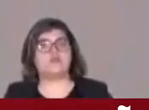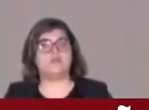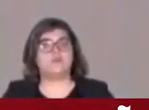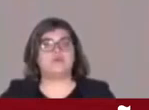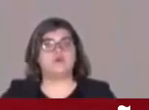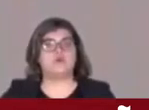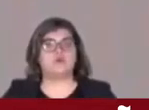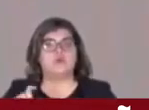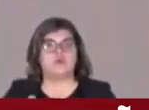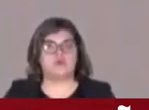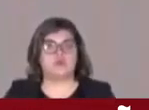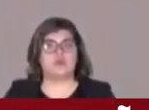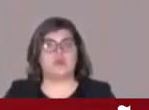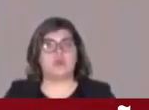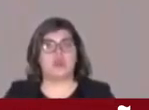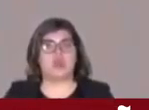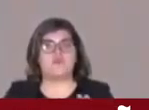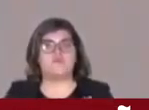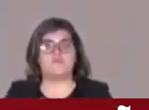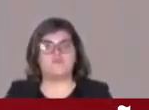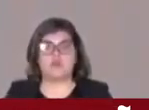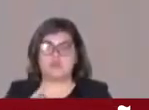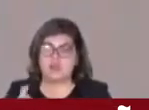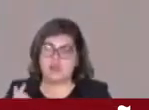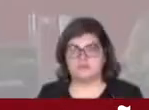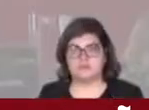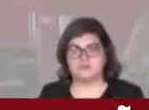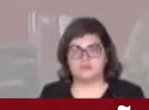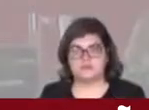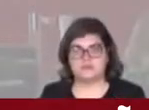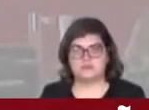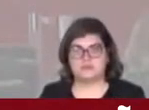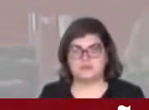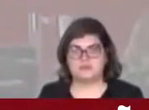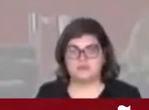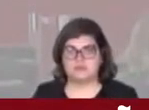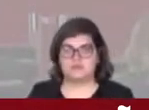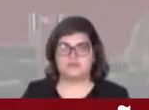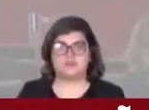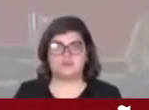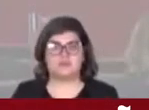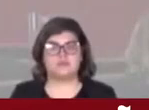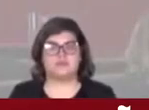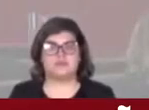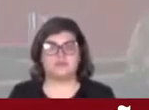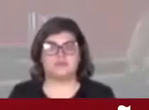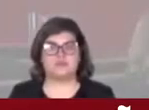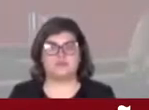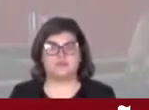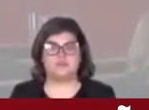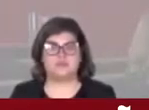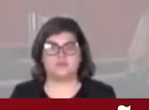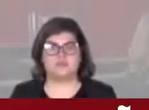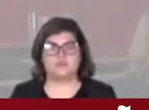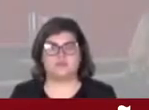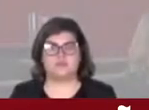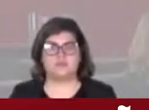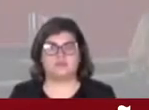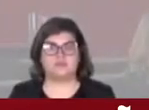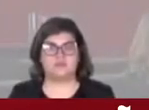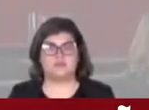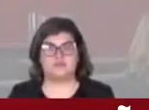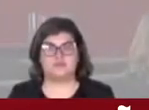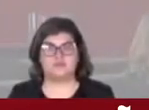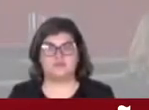a desmonetização desses sites. Barroso lembrou também que a justiça brasileira está atuante